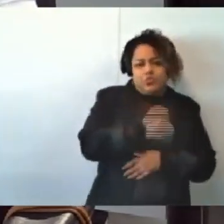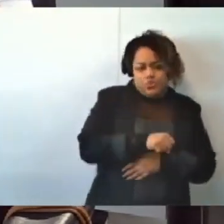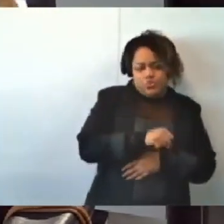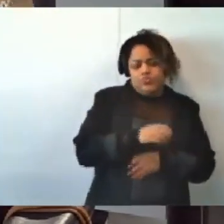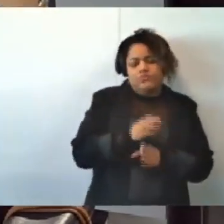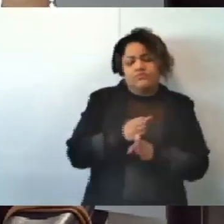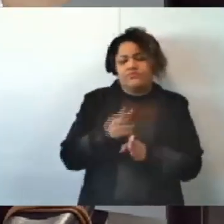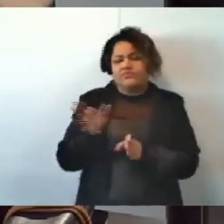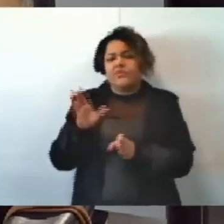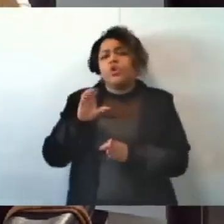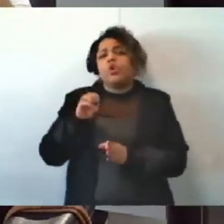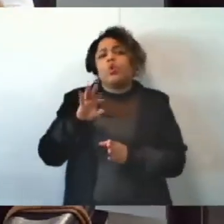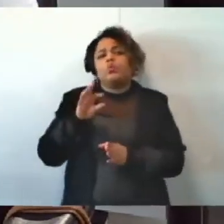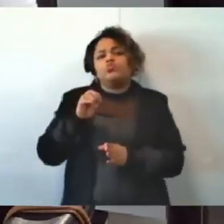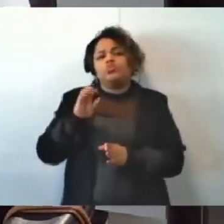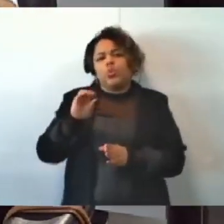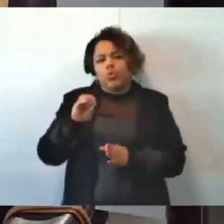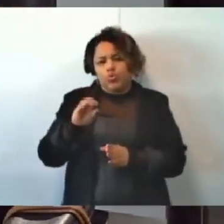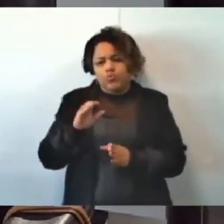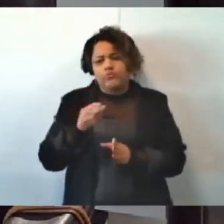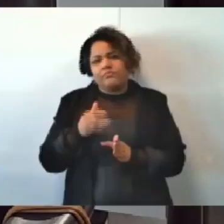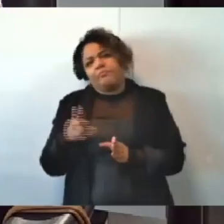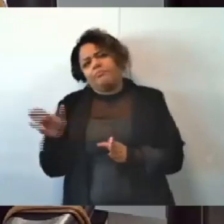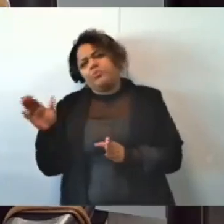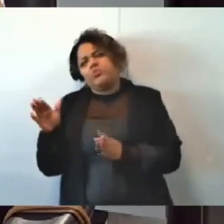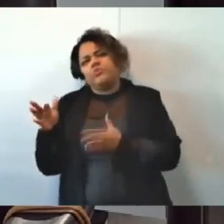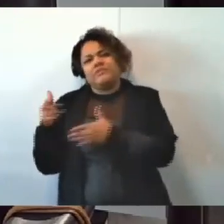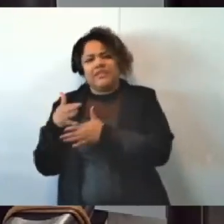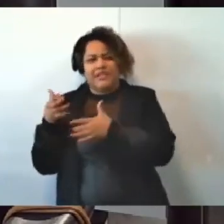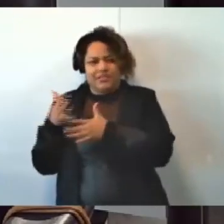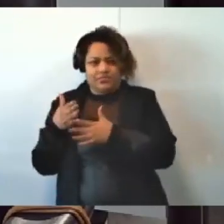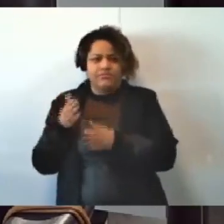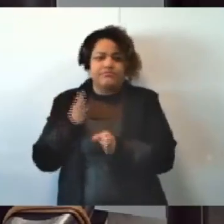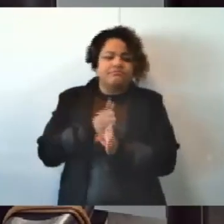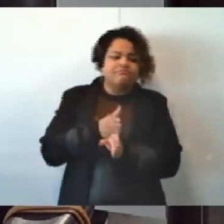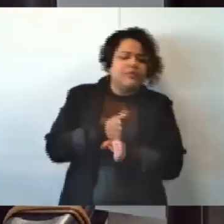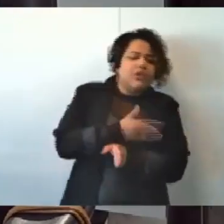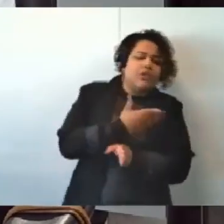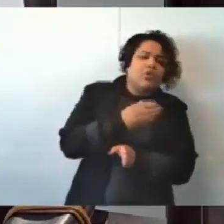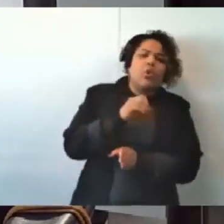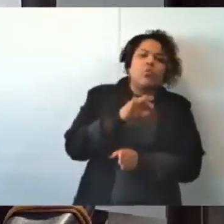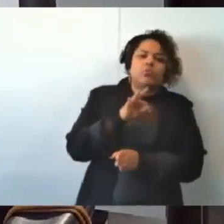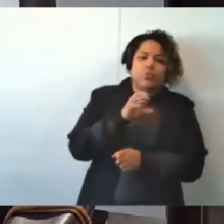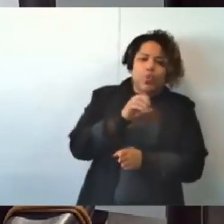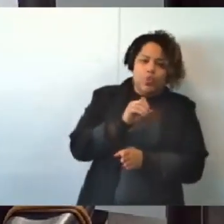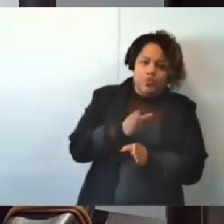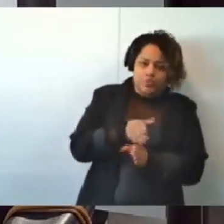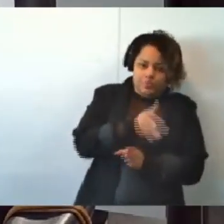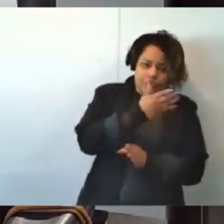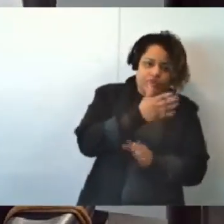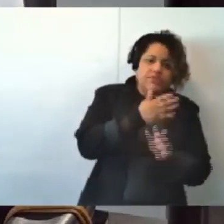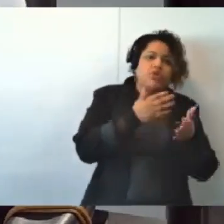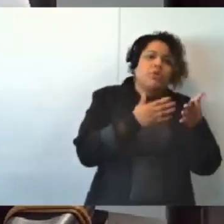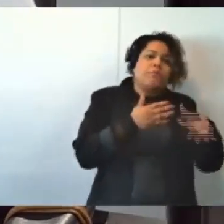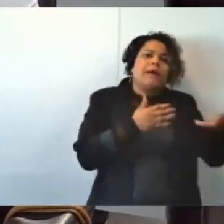que é Colégio Batista, Horto, Santa Teresa. Então, são para os outros bairros. Tudo que você faz numa